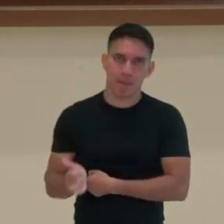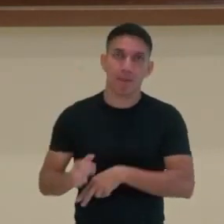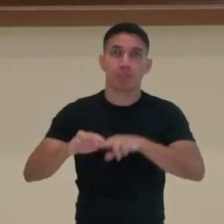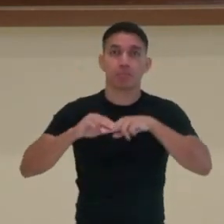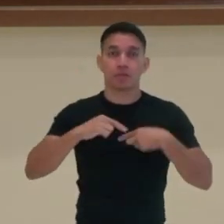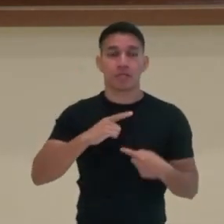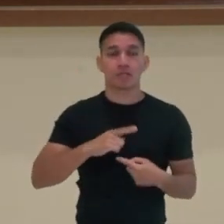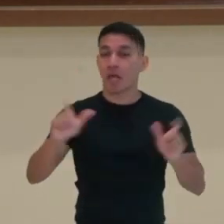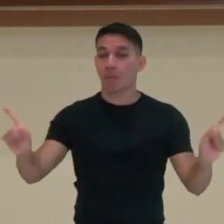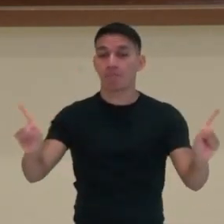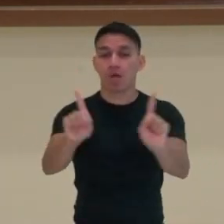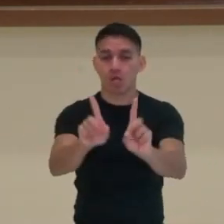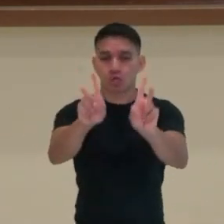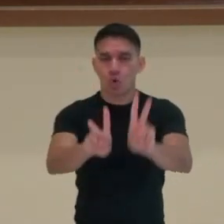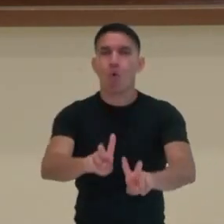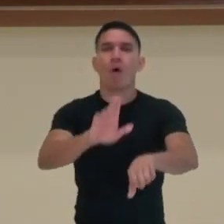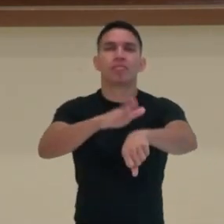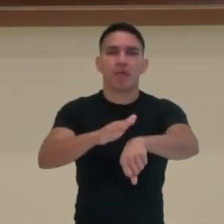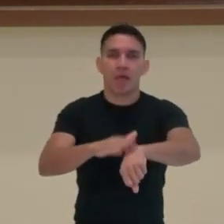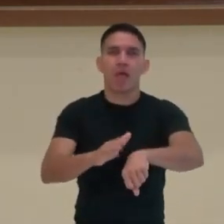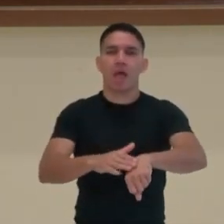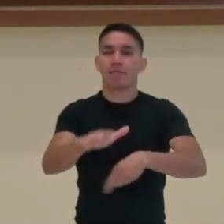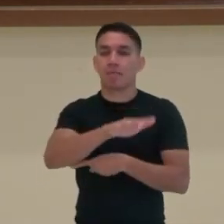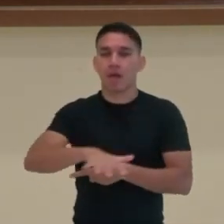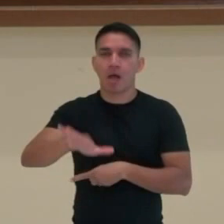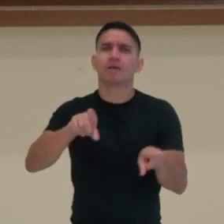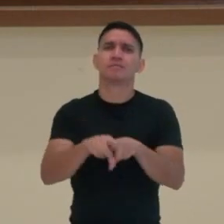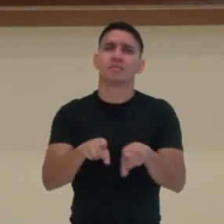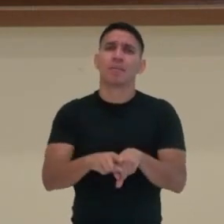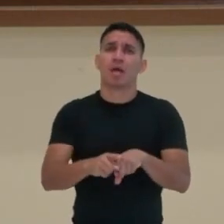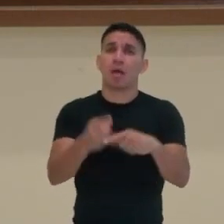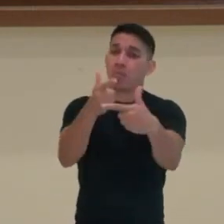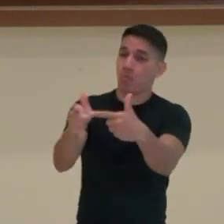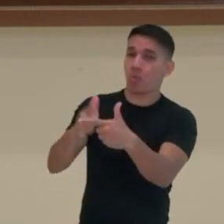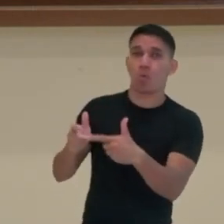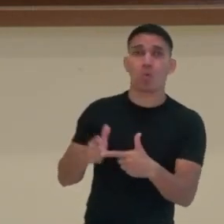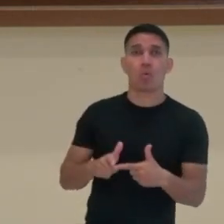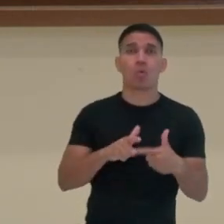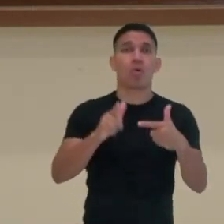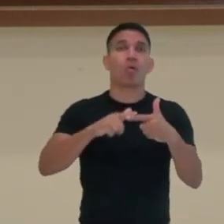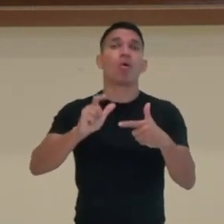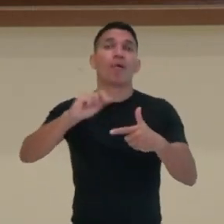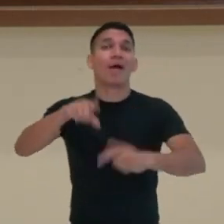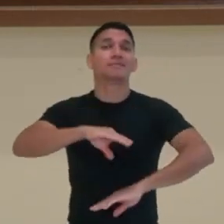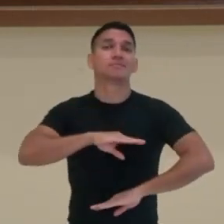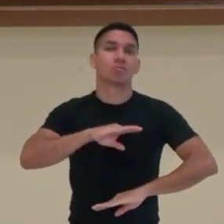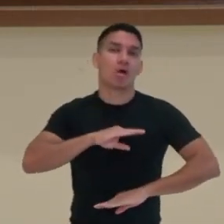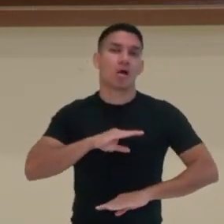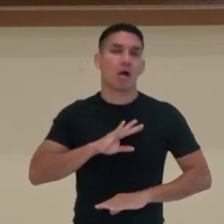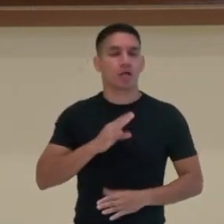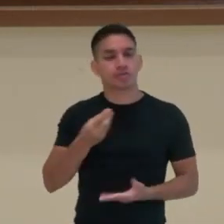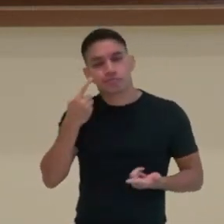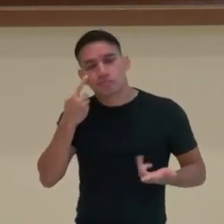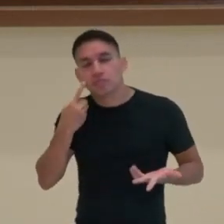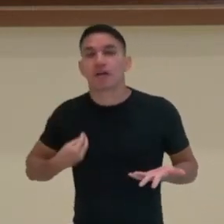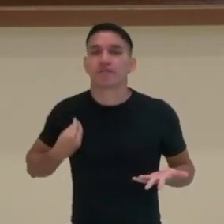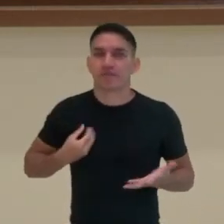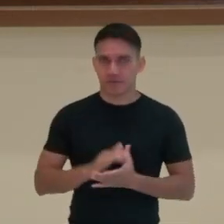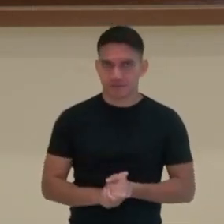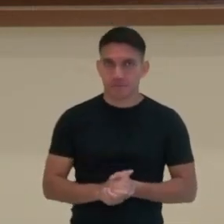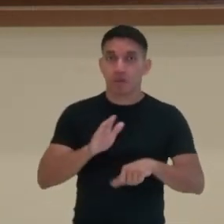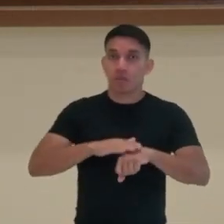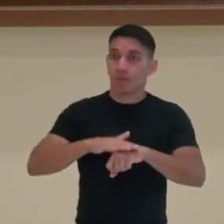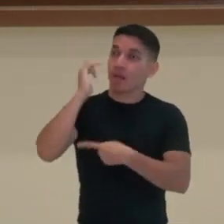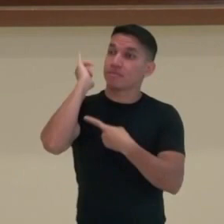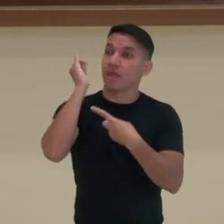tempo, espaço e conflito. Conflito, você sabe que é o problema, a situação ali enfrentada. Como toda narrativa, ela apresenta